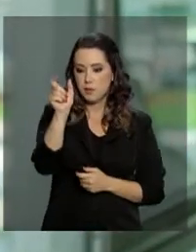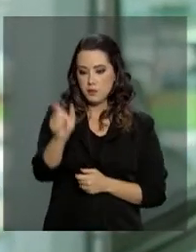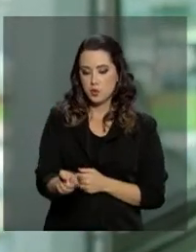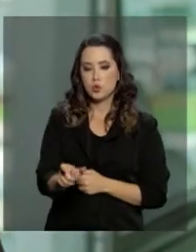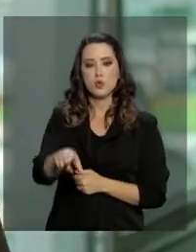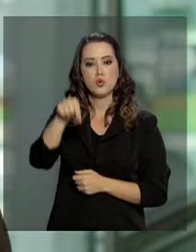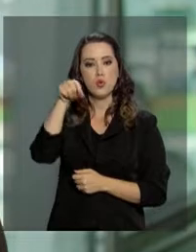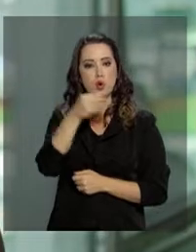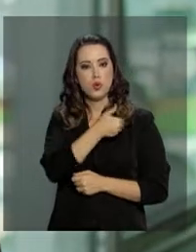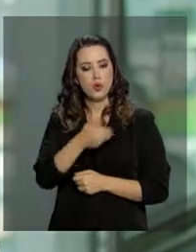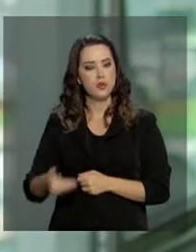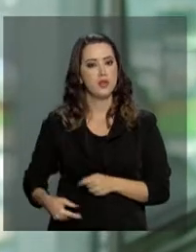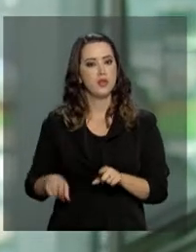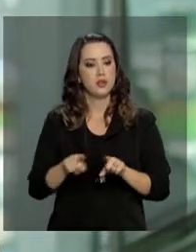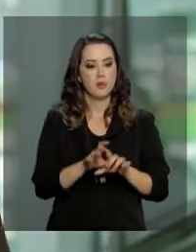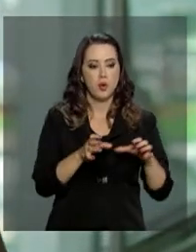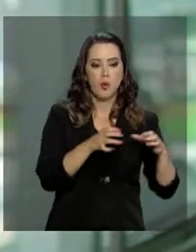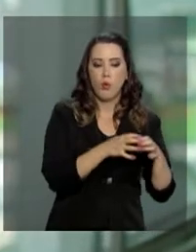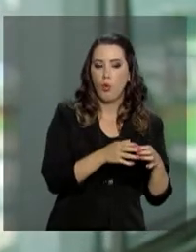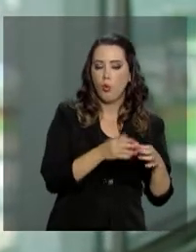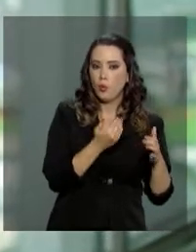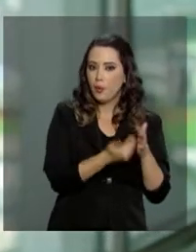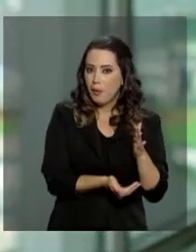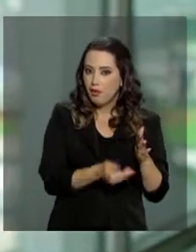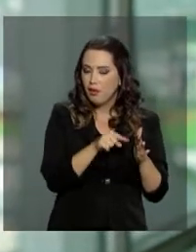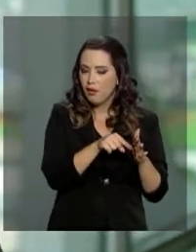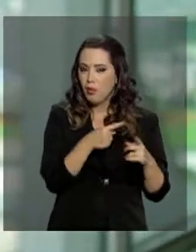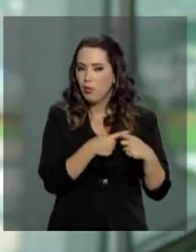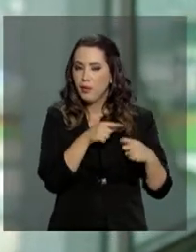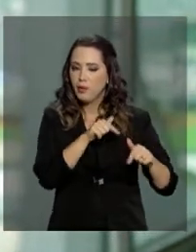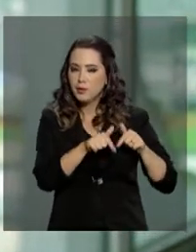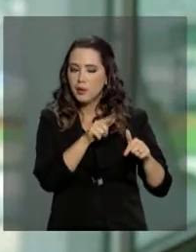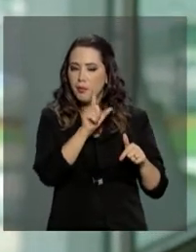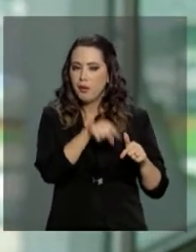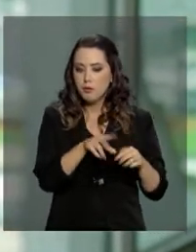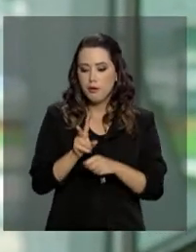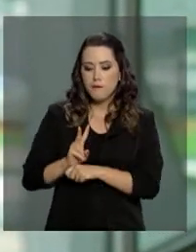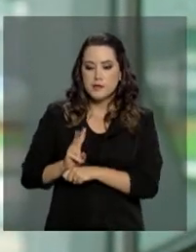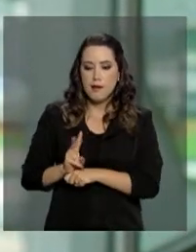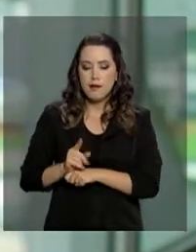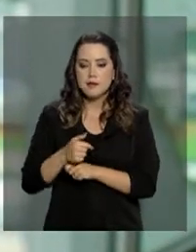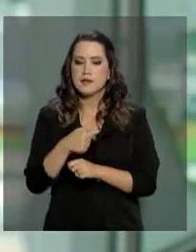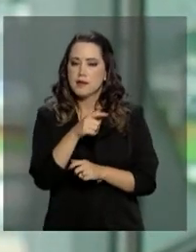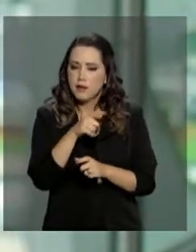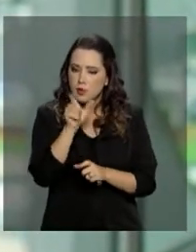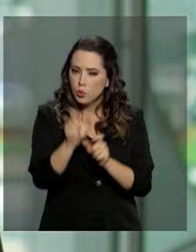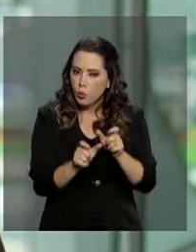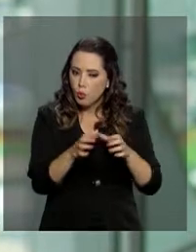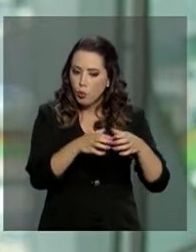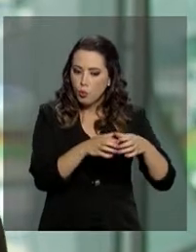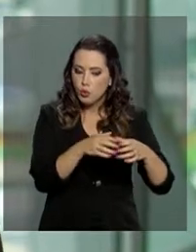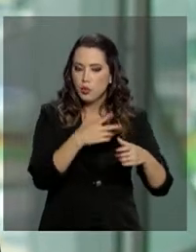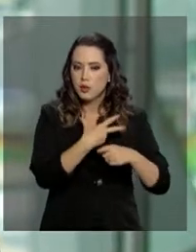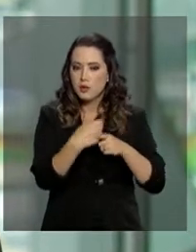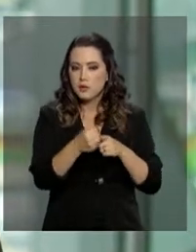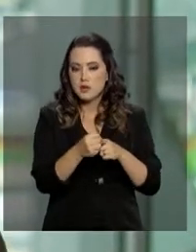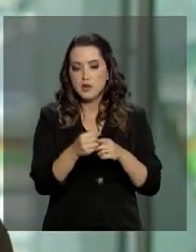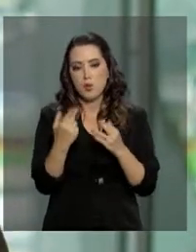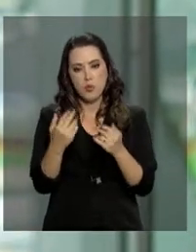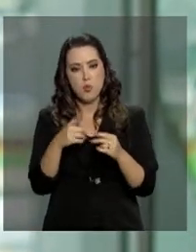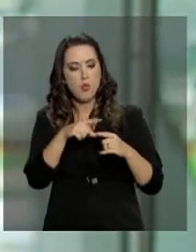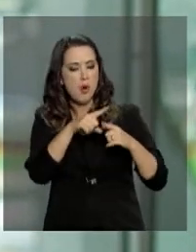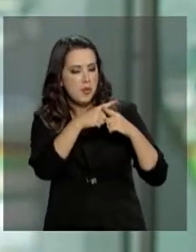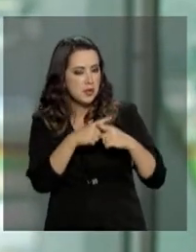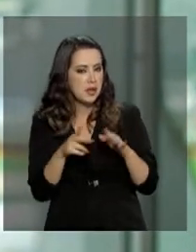governante e também a oposição, cujo papel é fiscalizar e cobrar do vencedor segundo as regras do